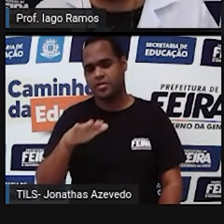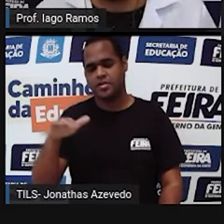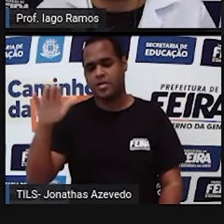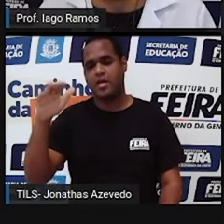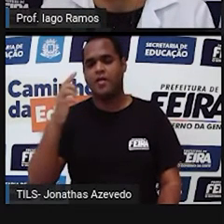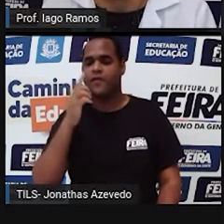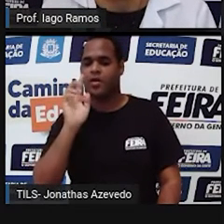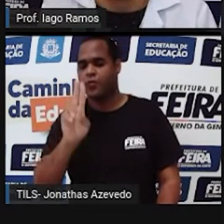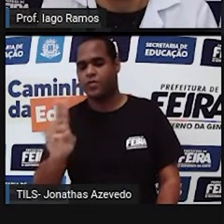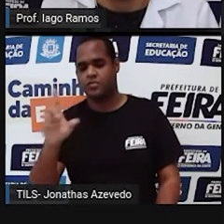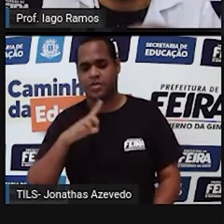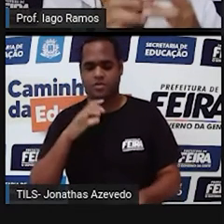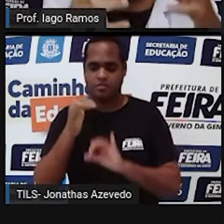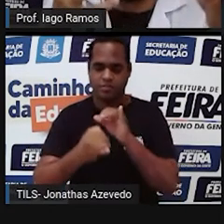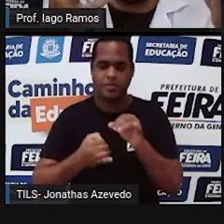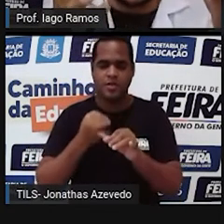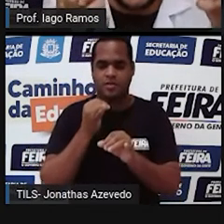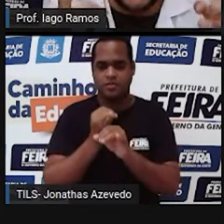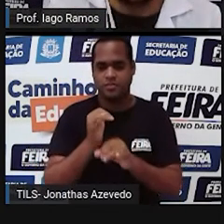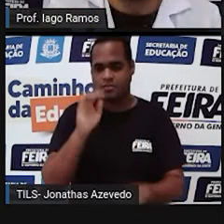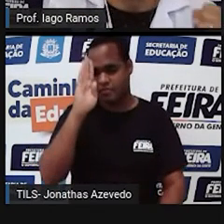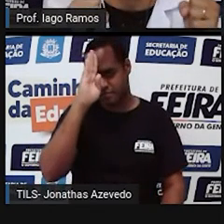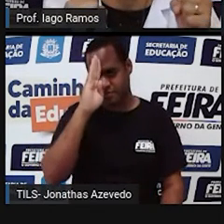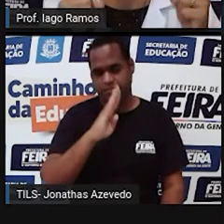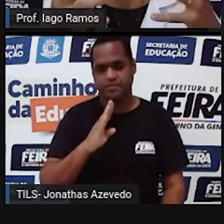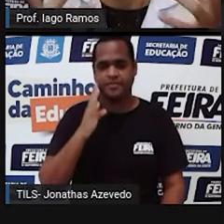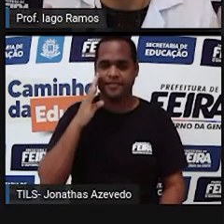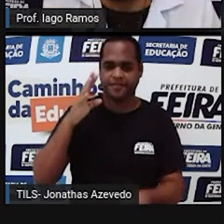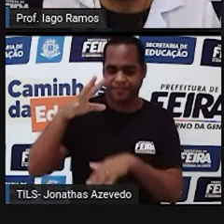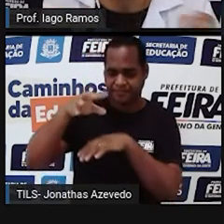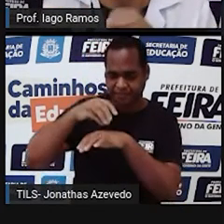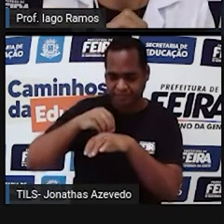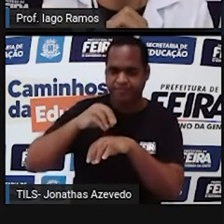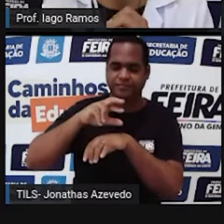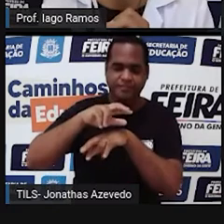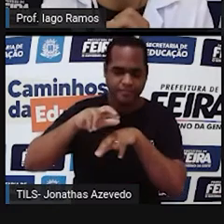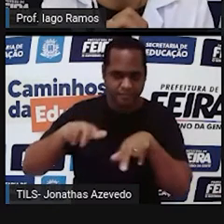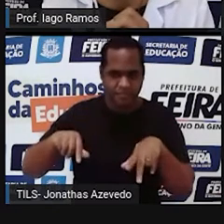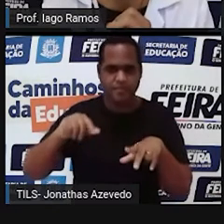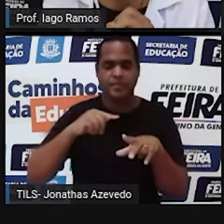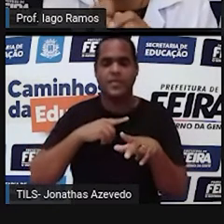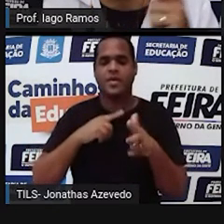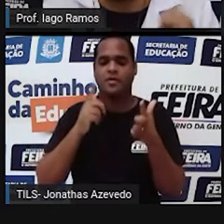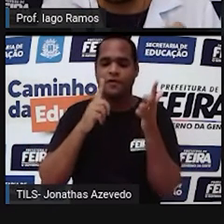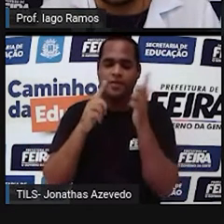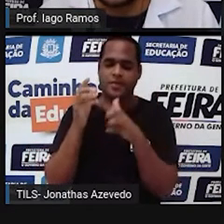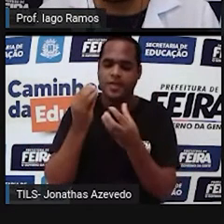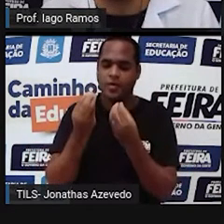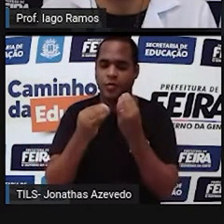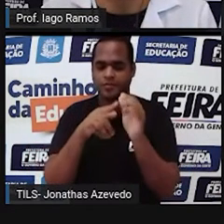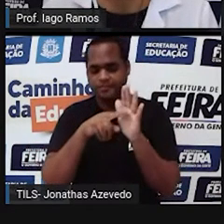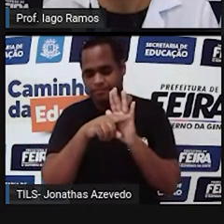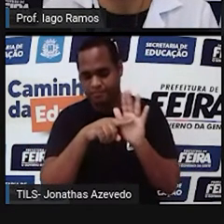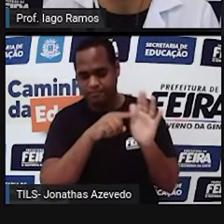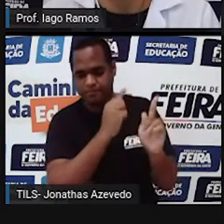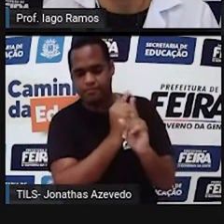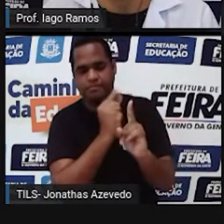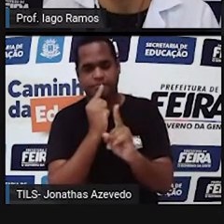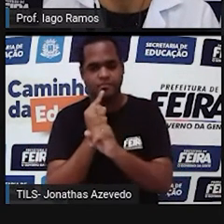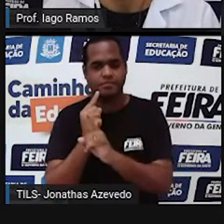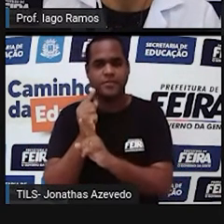uso de internet no Brasil? Ela vai pegar dados, né? Vai fazer pesquisas para